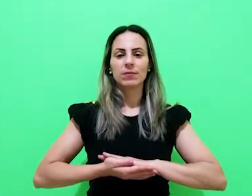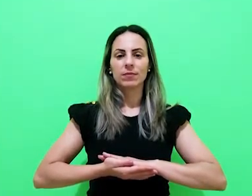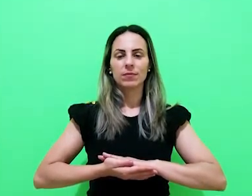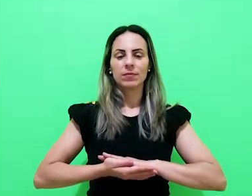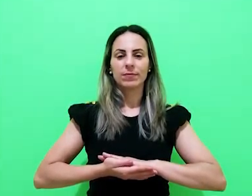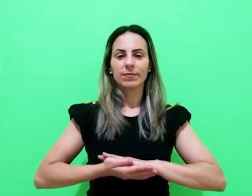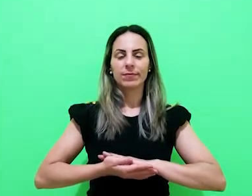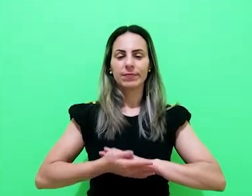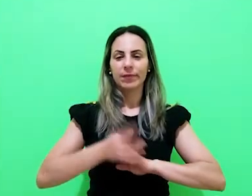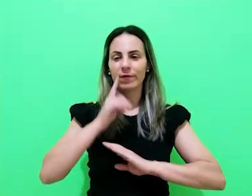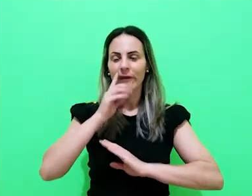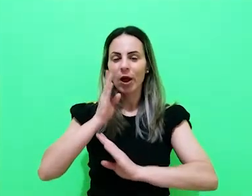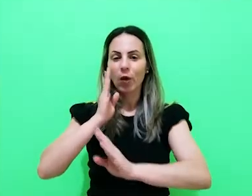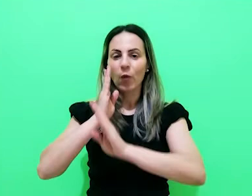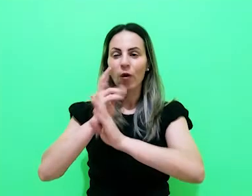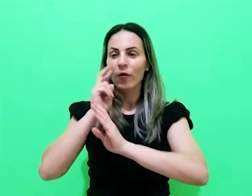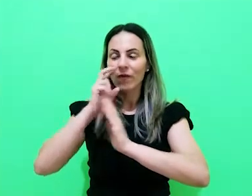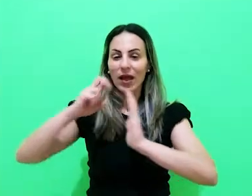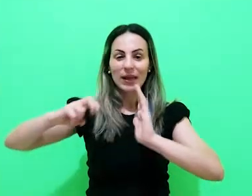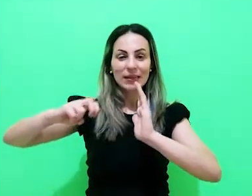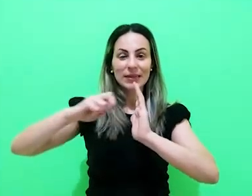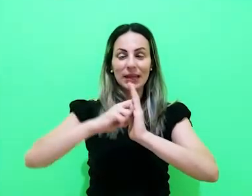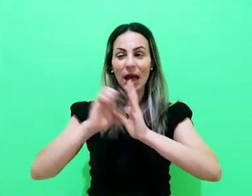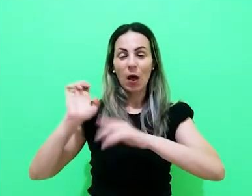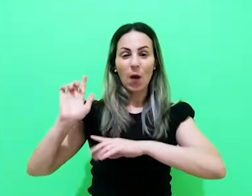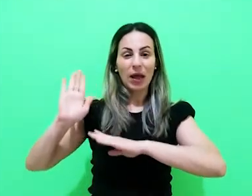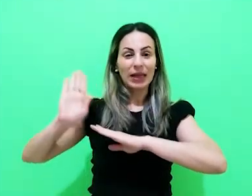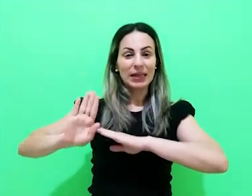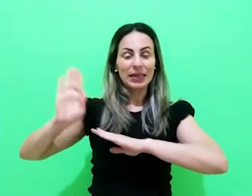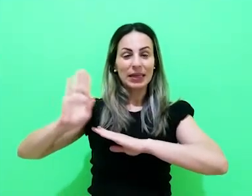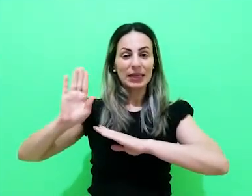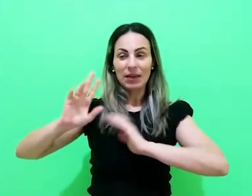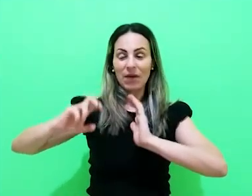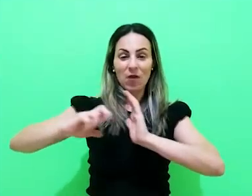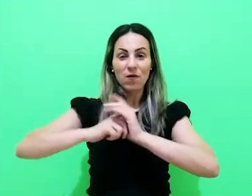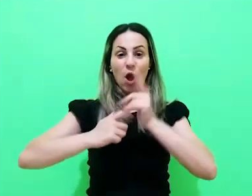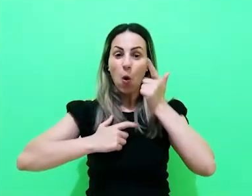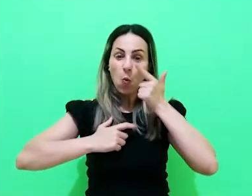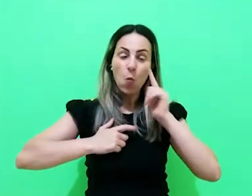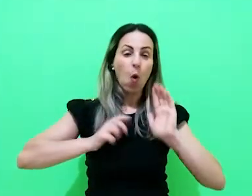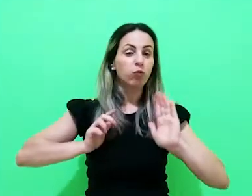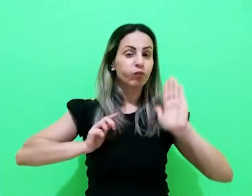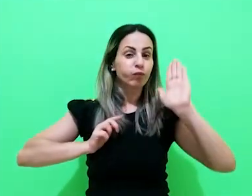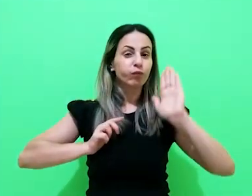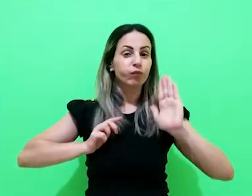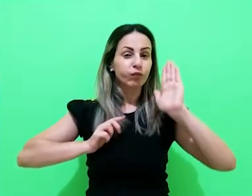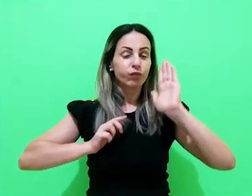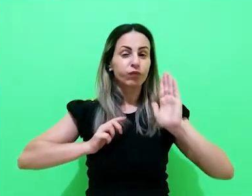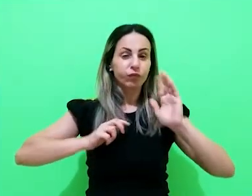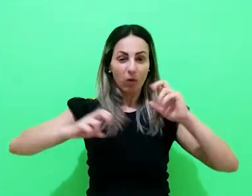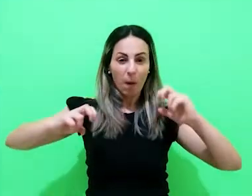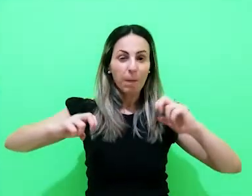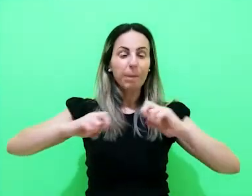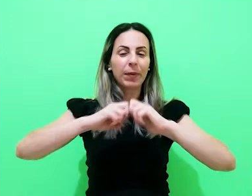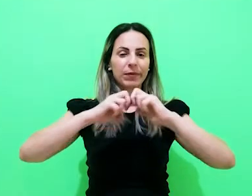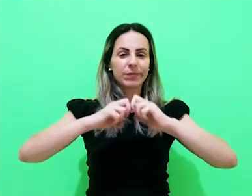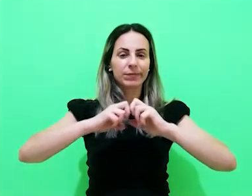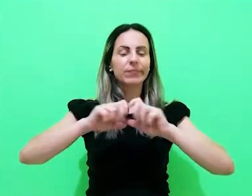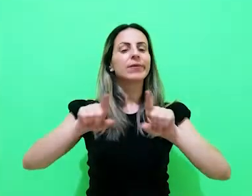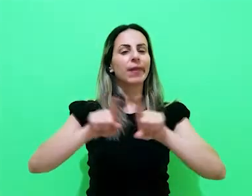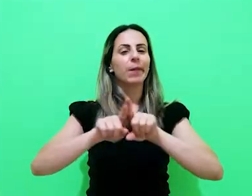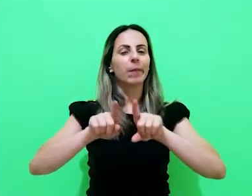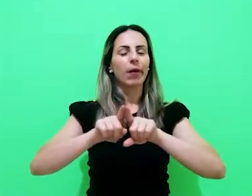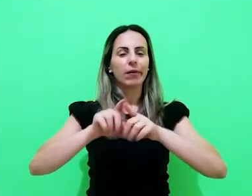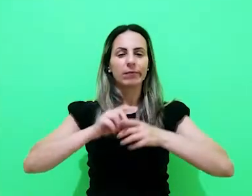Quando nós chegamos, a gente vê um carro aqui do lado esquerdo batido e a gente vê o outro carro do lado direito